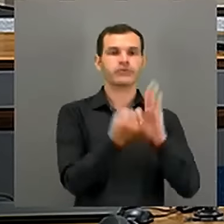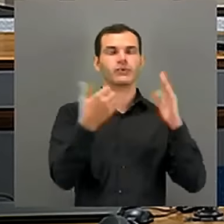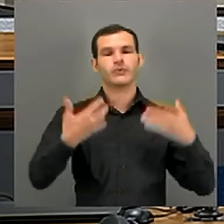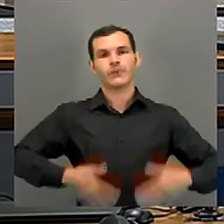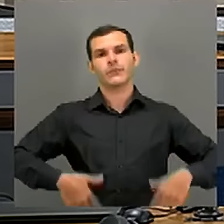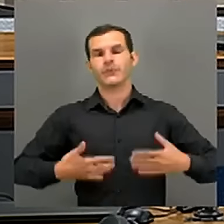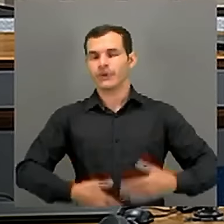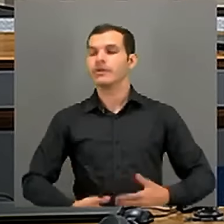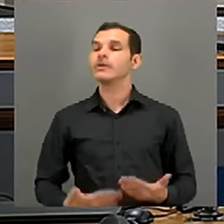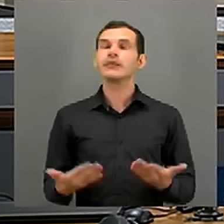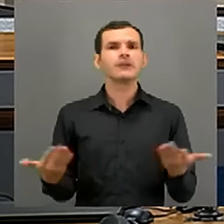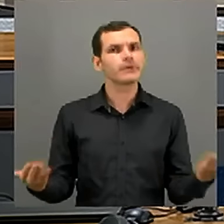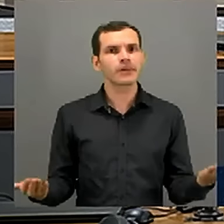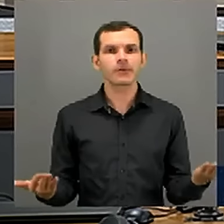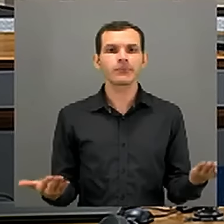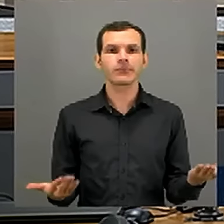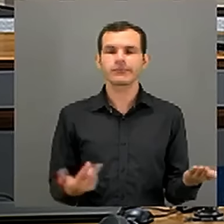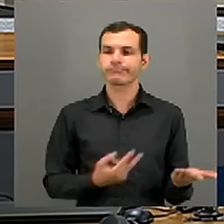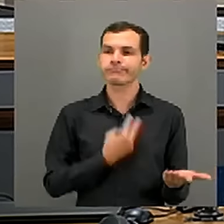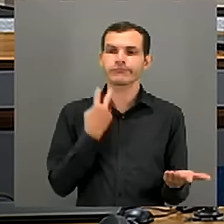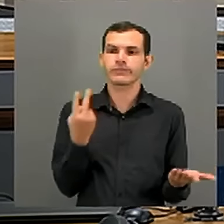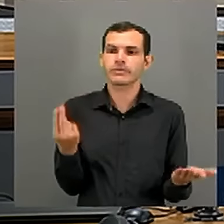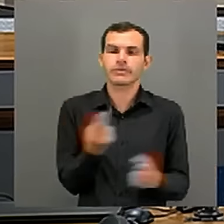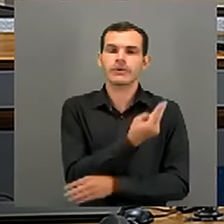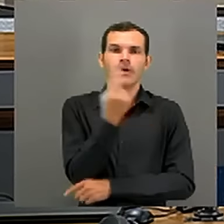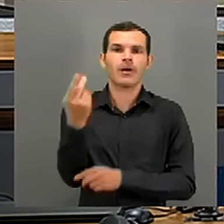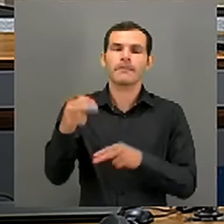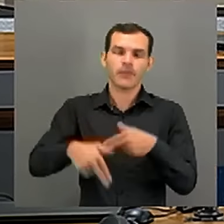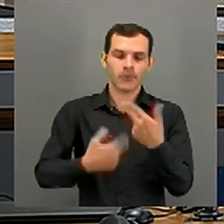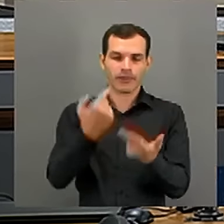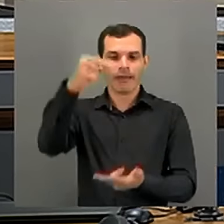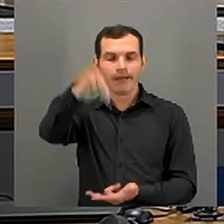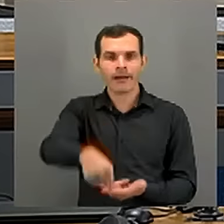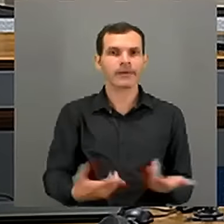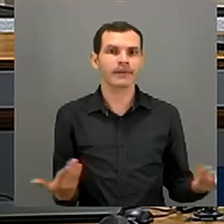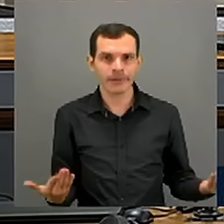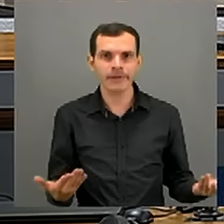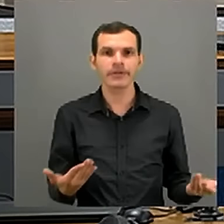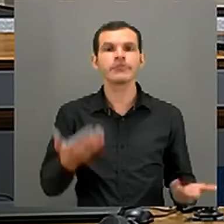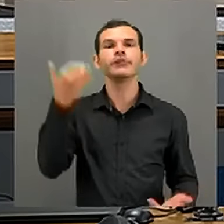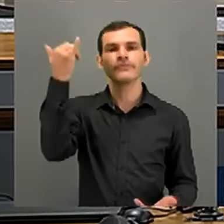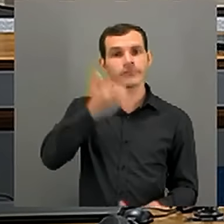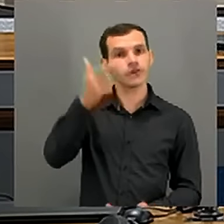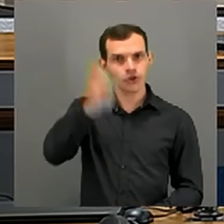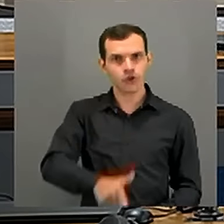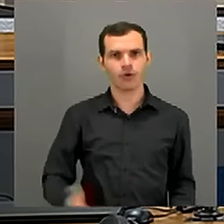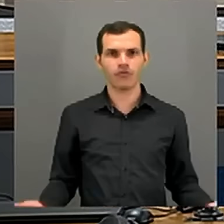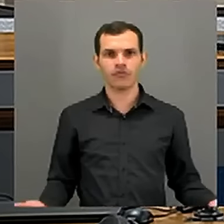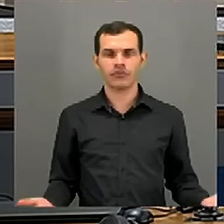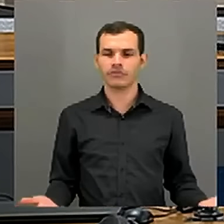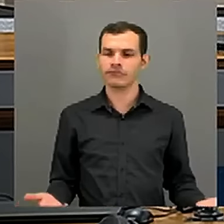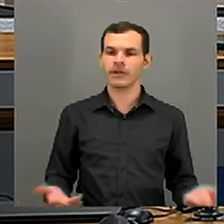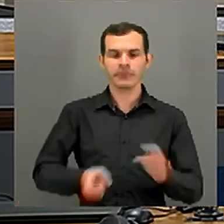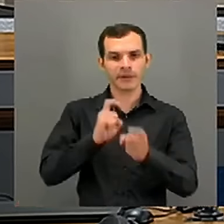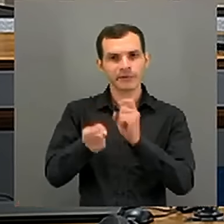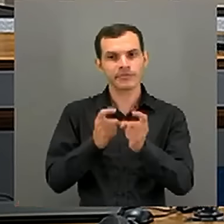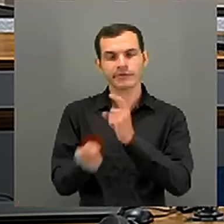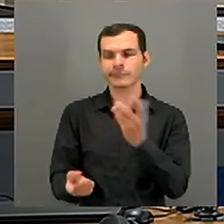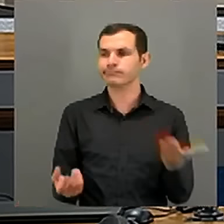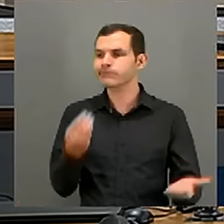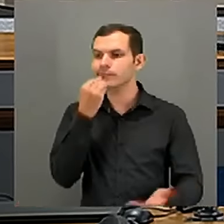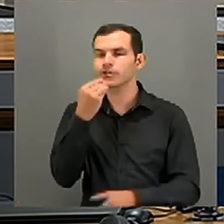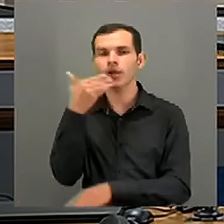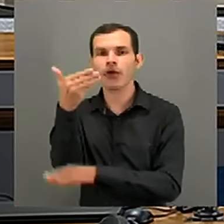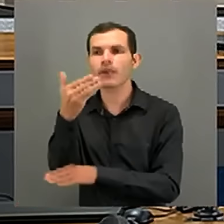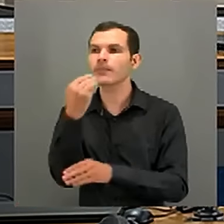simplesmente porque teremos aqui, repito, essa porcaria de reunião que poderia ser num hotel